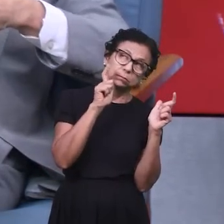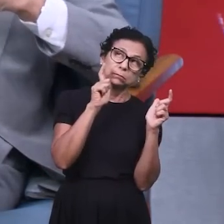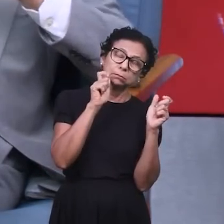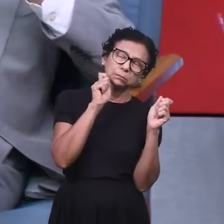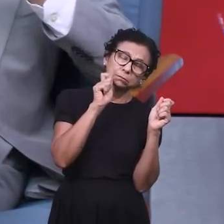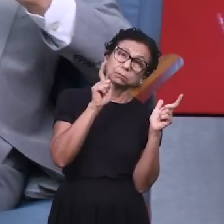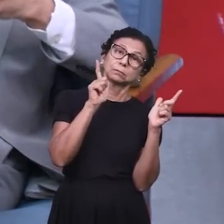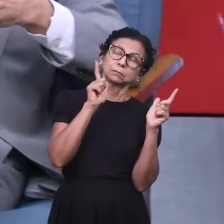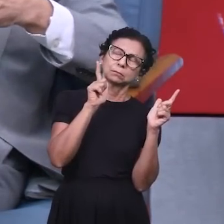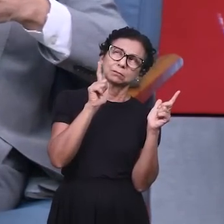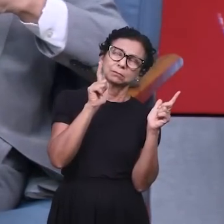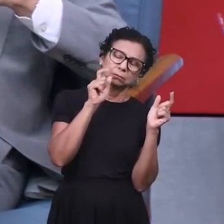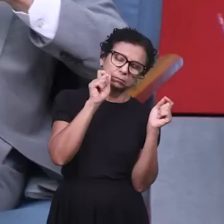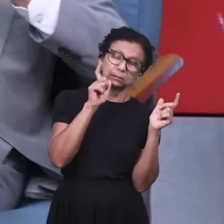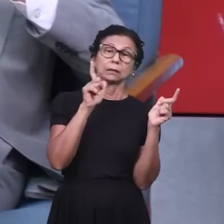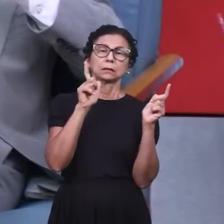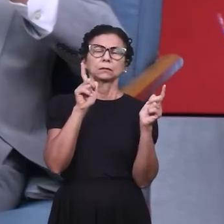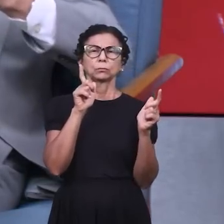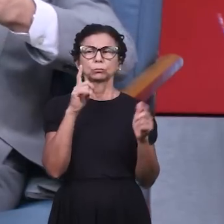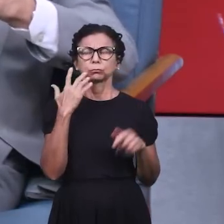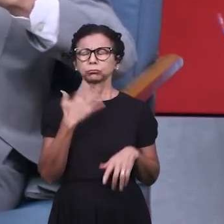aquela